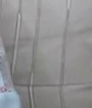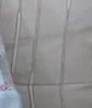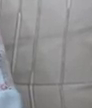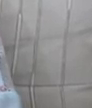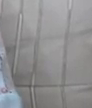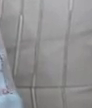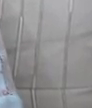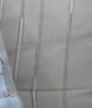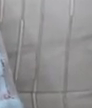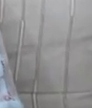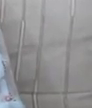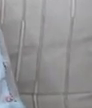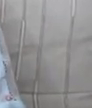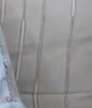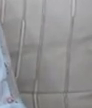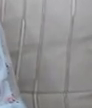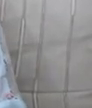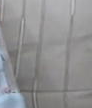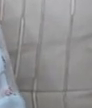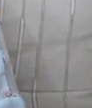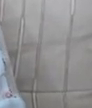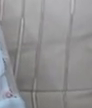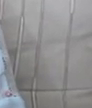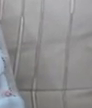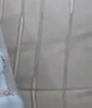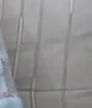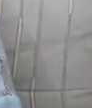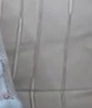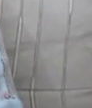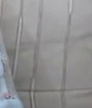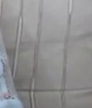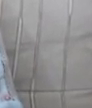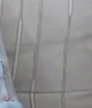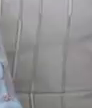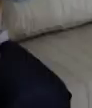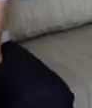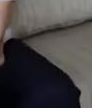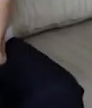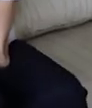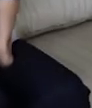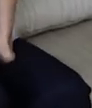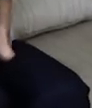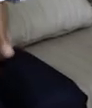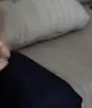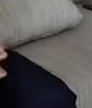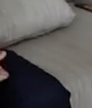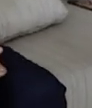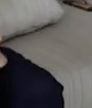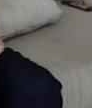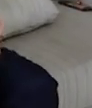demonstração de carinho, de amor, de afeto, e a gente tem que estar pleno para eles.